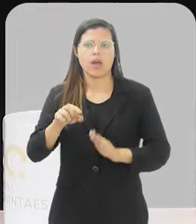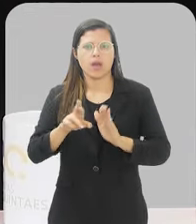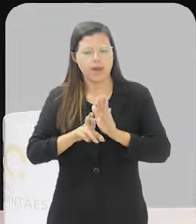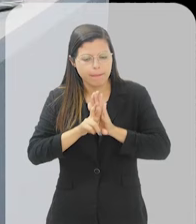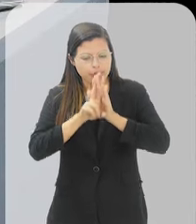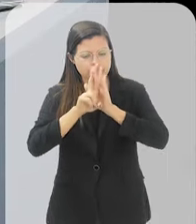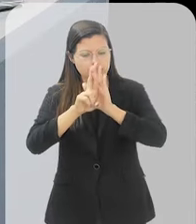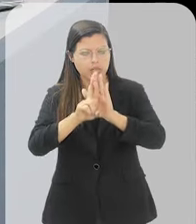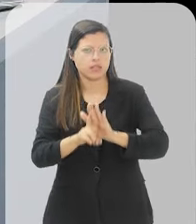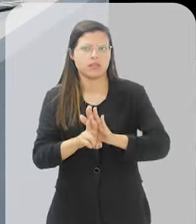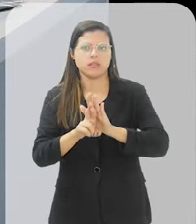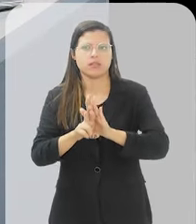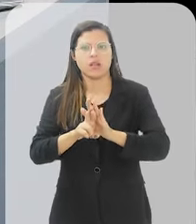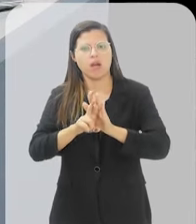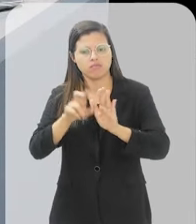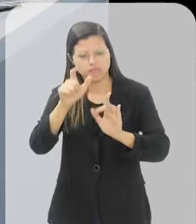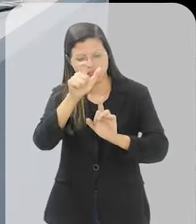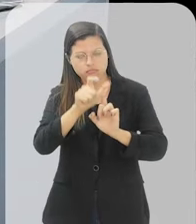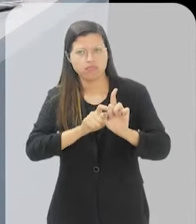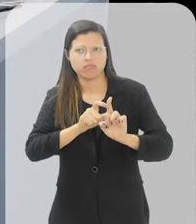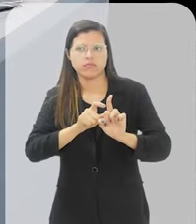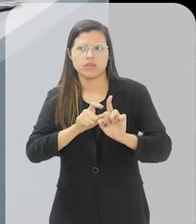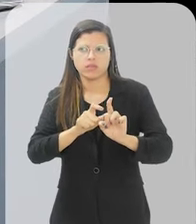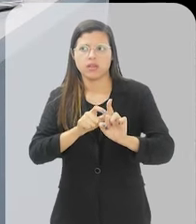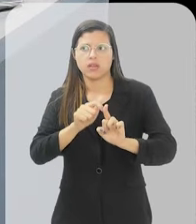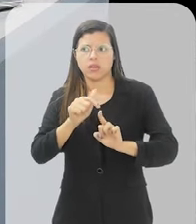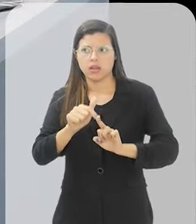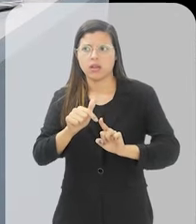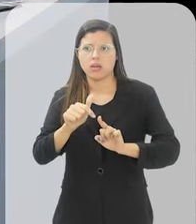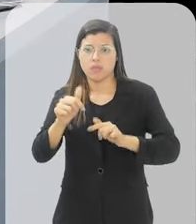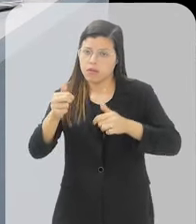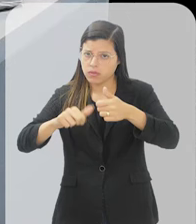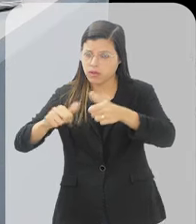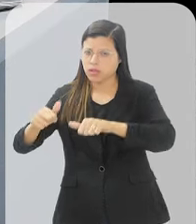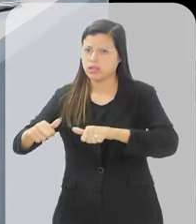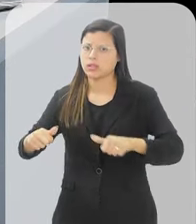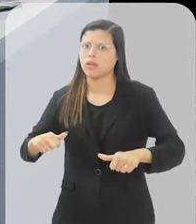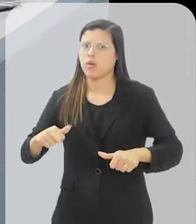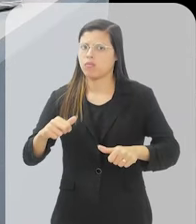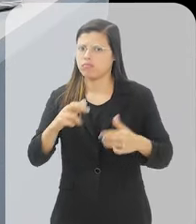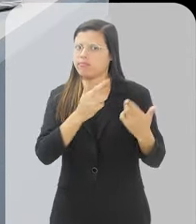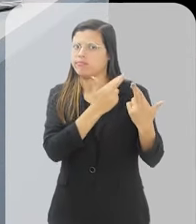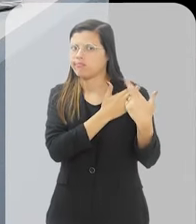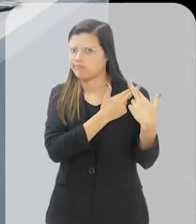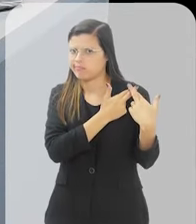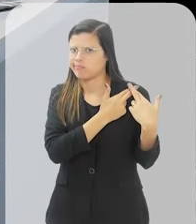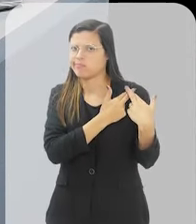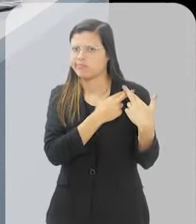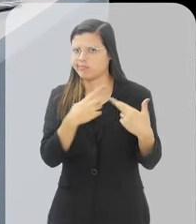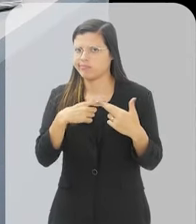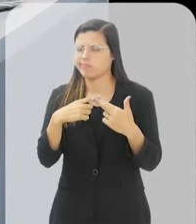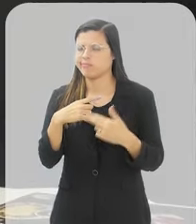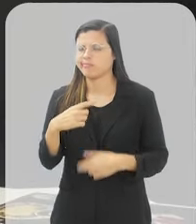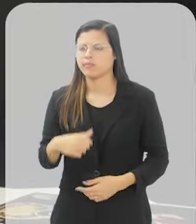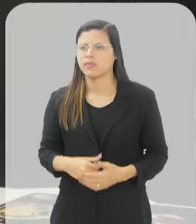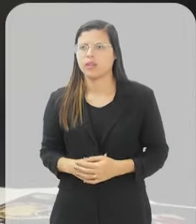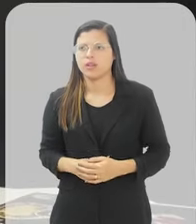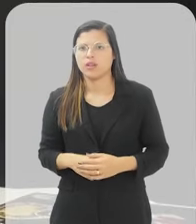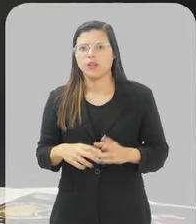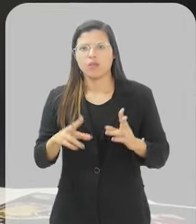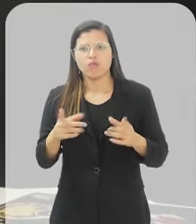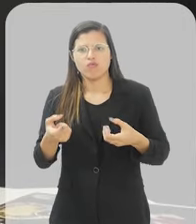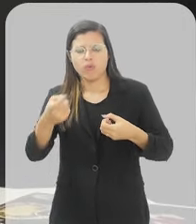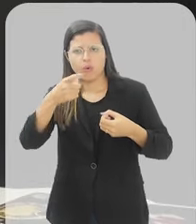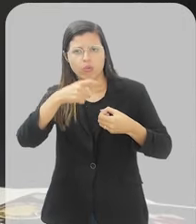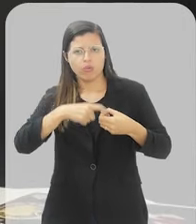a jogada, né? Sim, exatamente. Que faz parte de um quesito, sim, né? Então é uma responsabilidade muito grande. Sim. Com relação às penas,